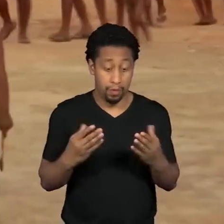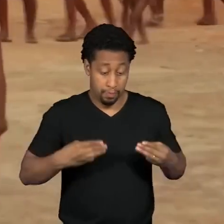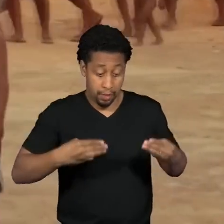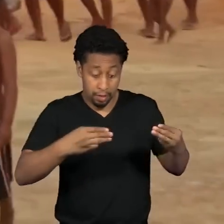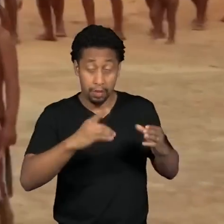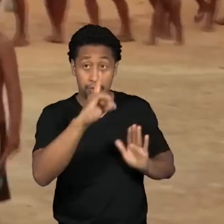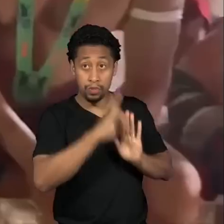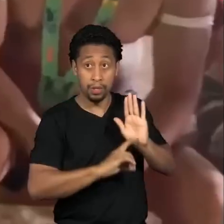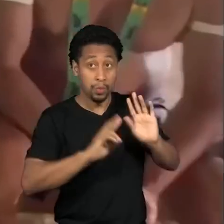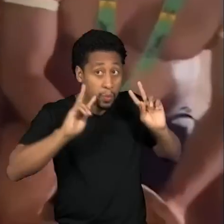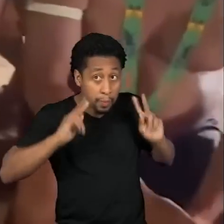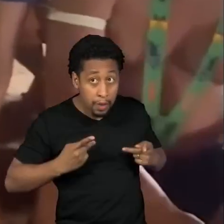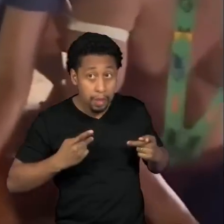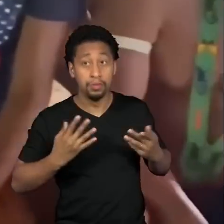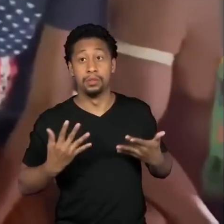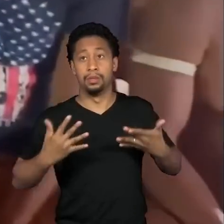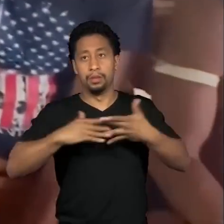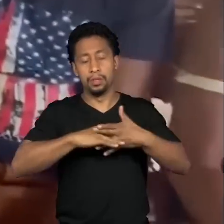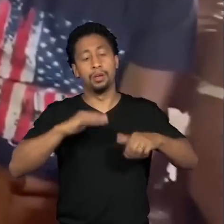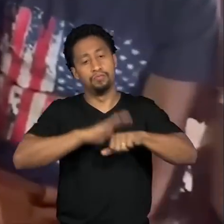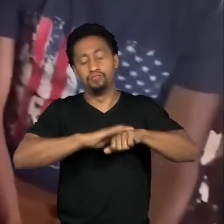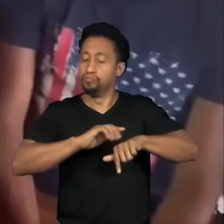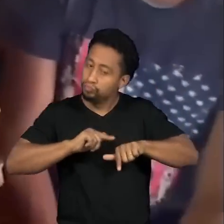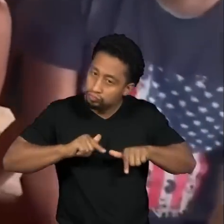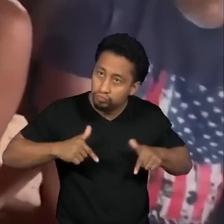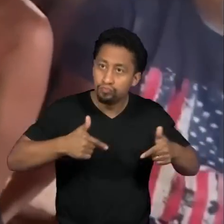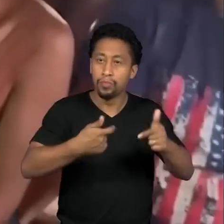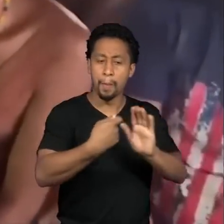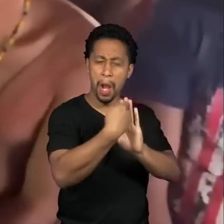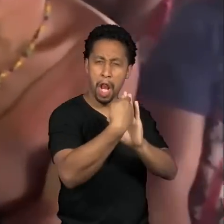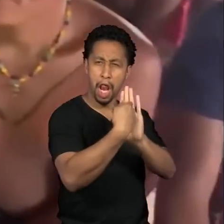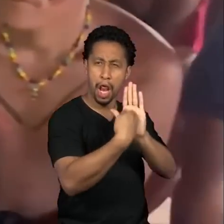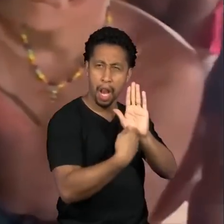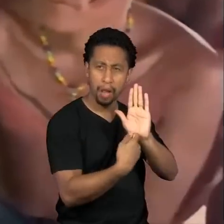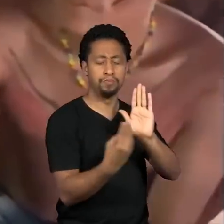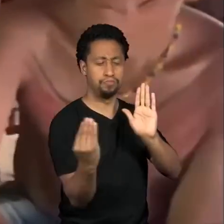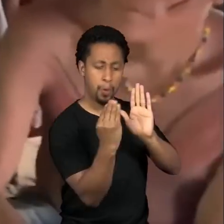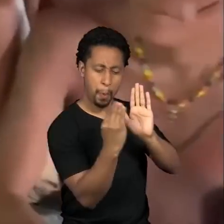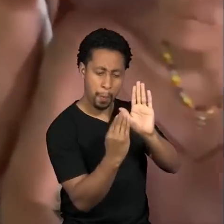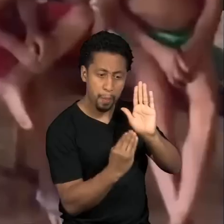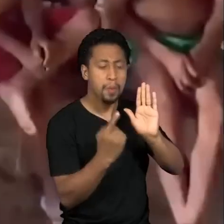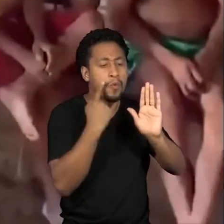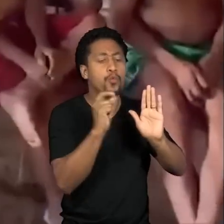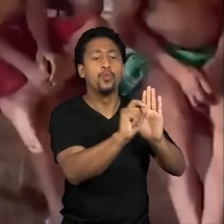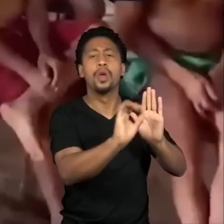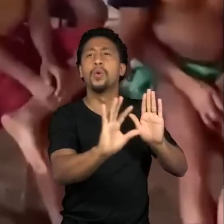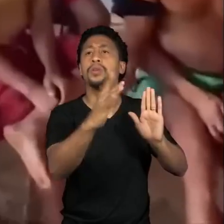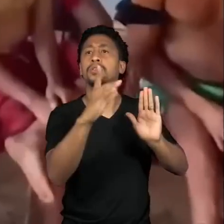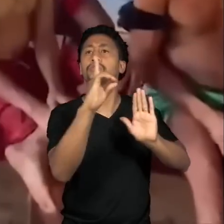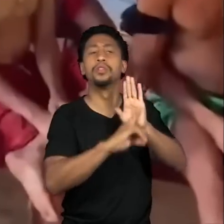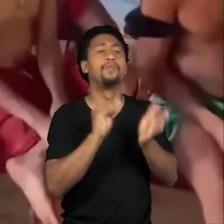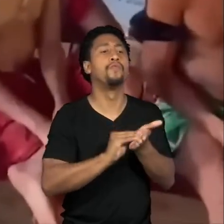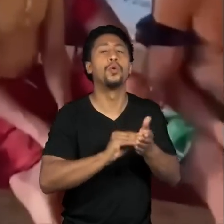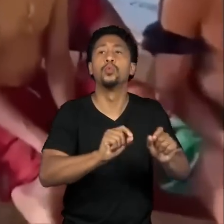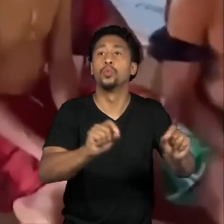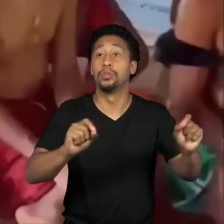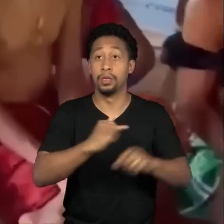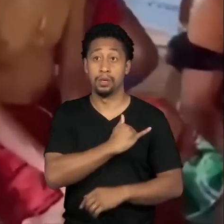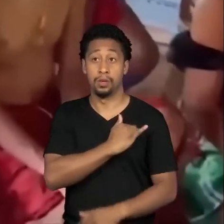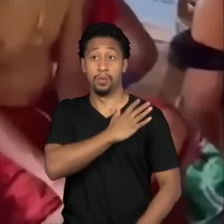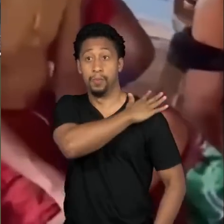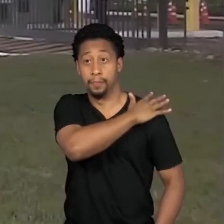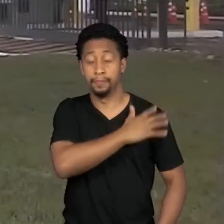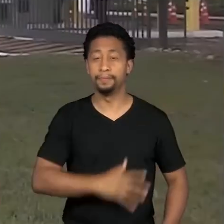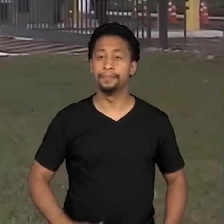e Cidadania trabalha em um relatório para identificar a violação dos direitos da etnia Yanomami.